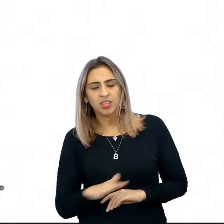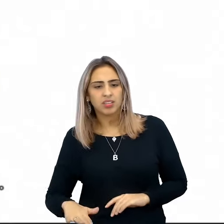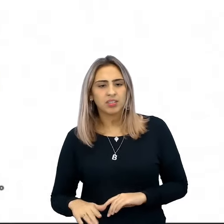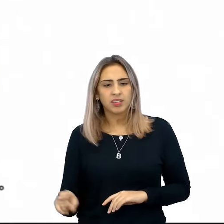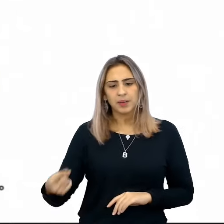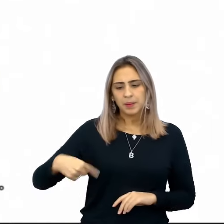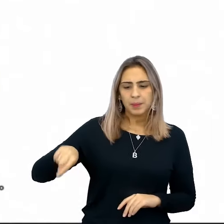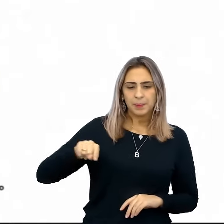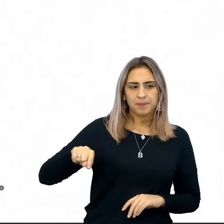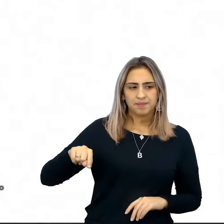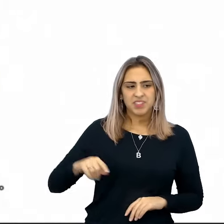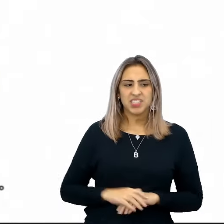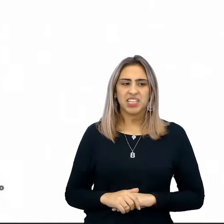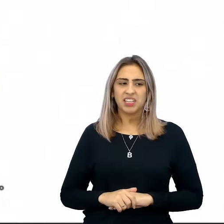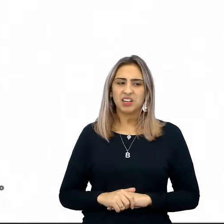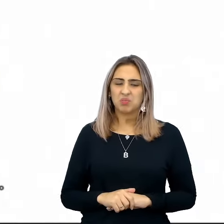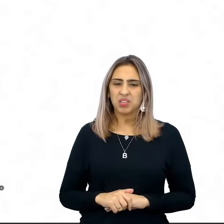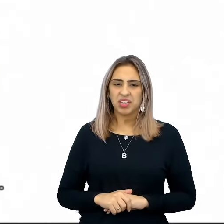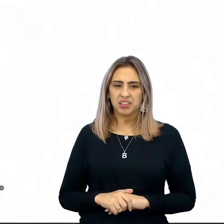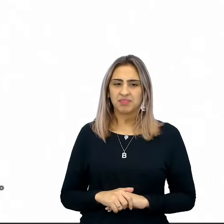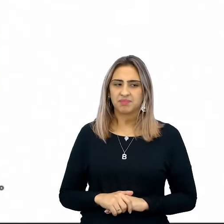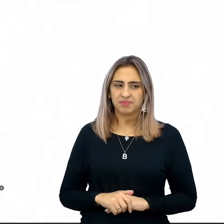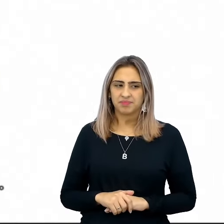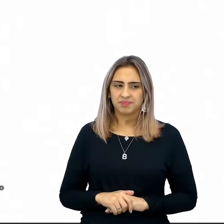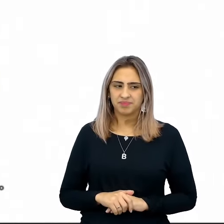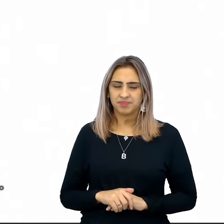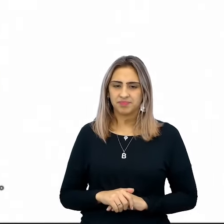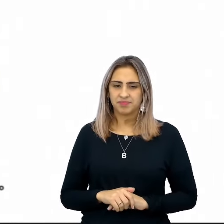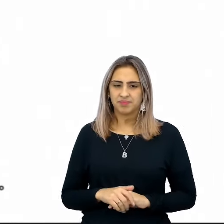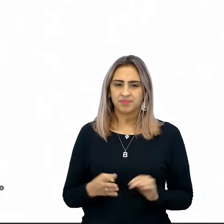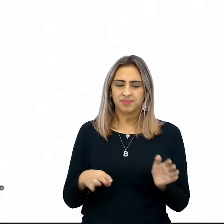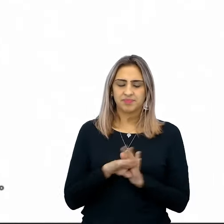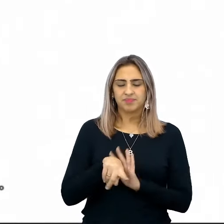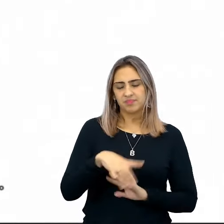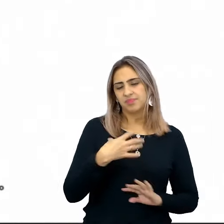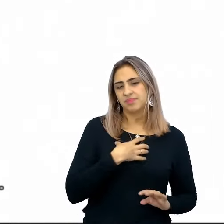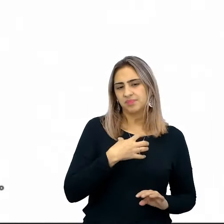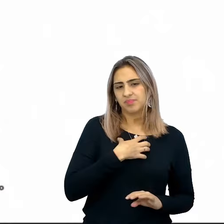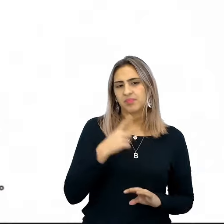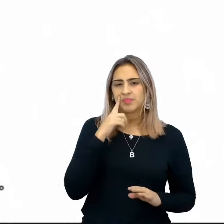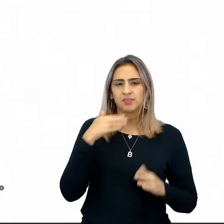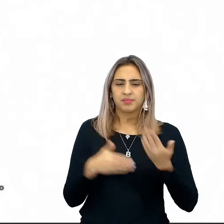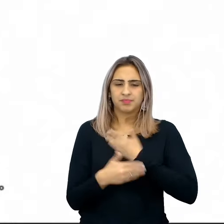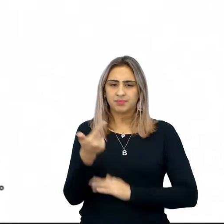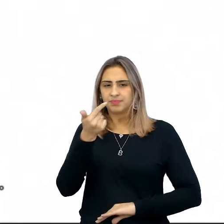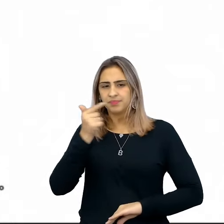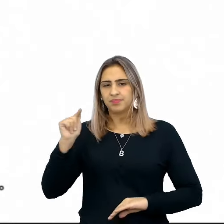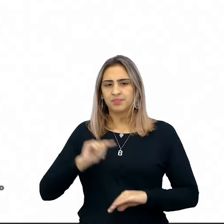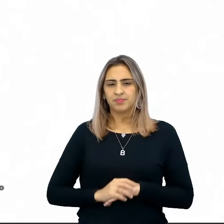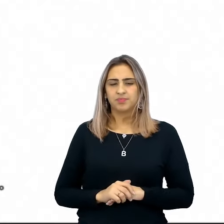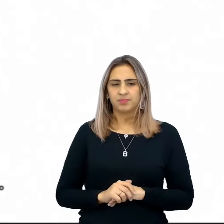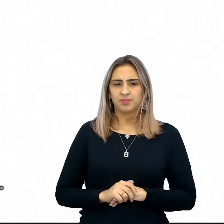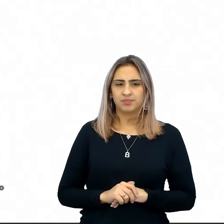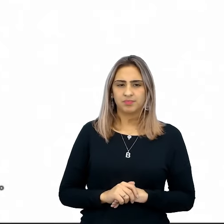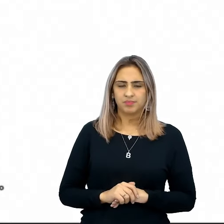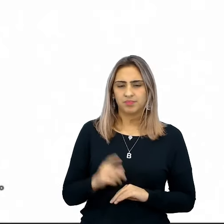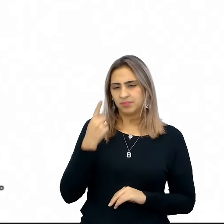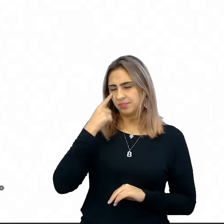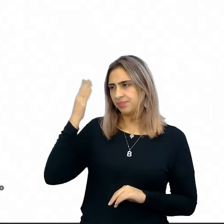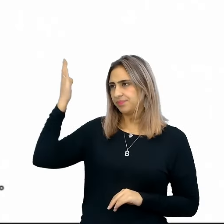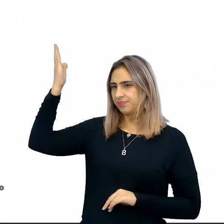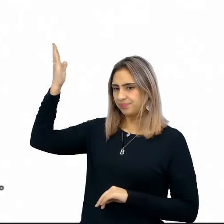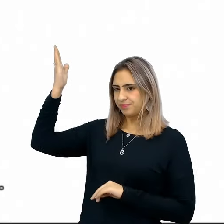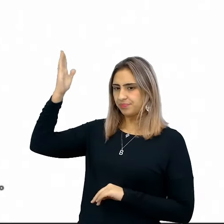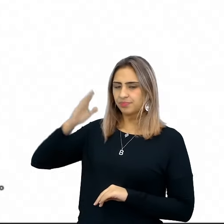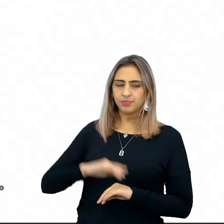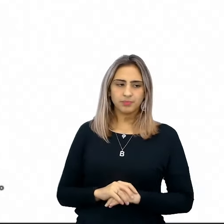não chegarem a isso, você pode trabalhar dessa forma. Deixa eu passar para o próximo slide, né? Então, quantos